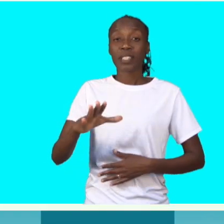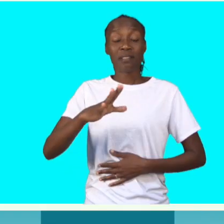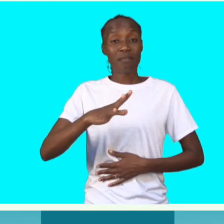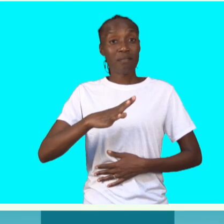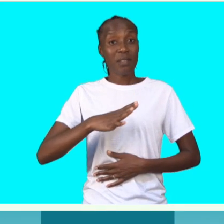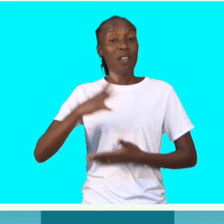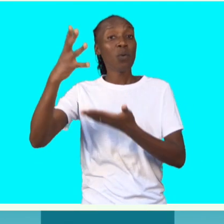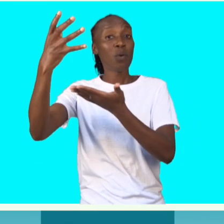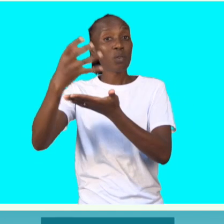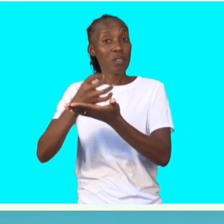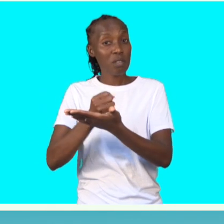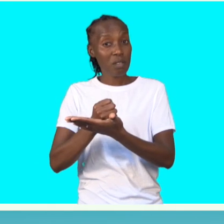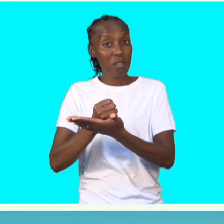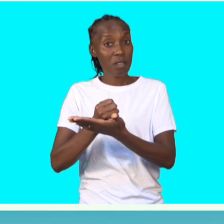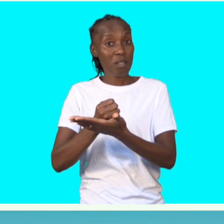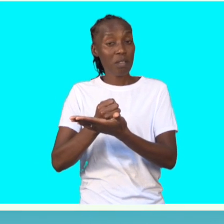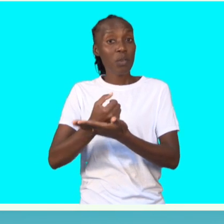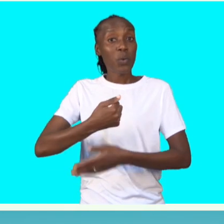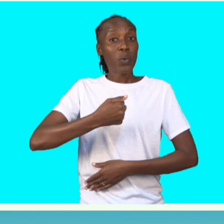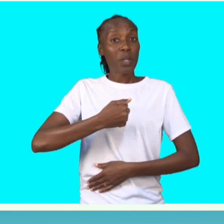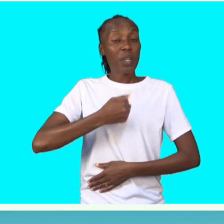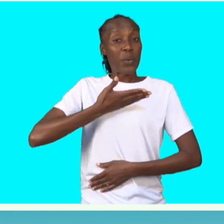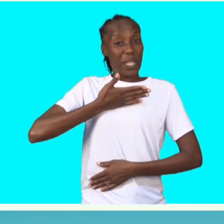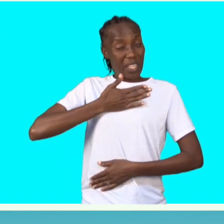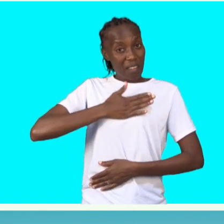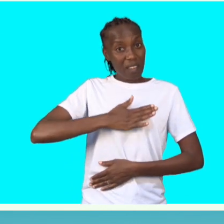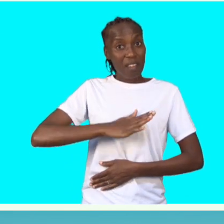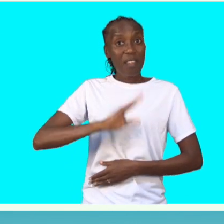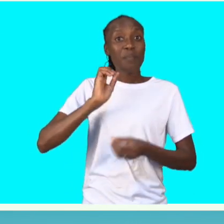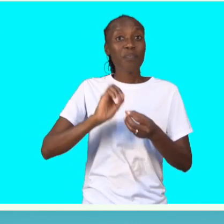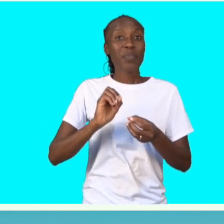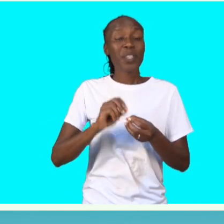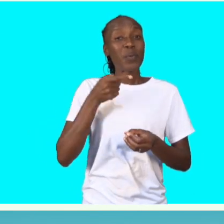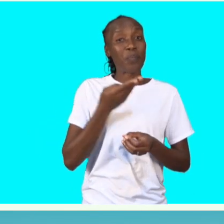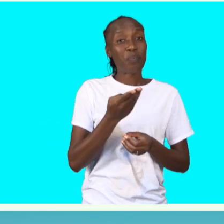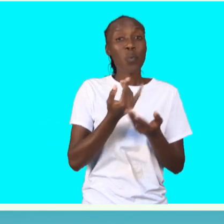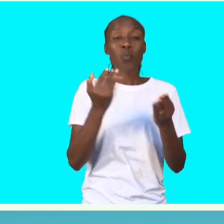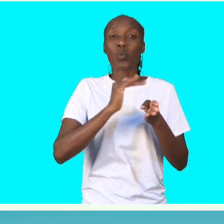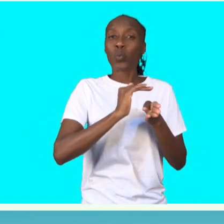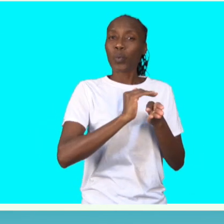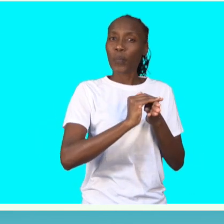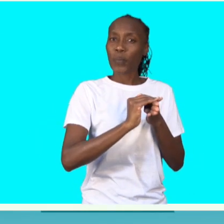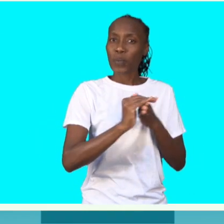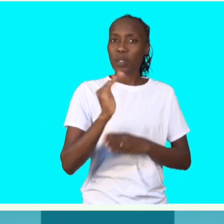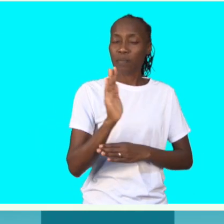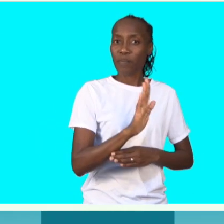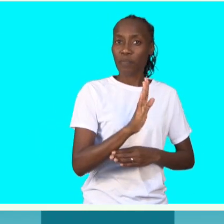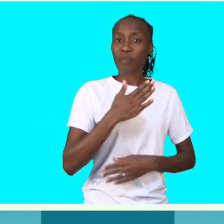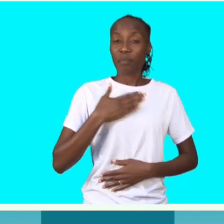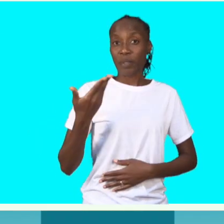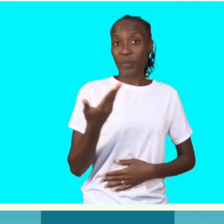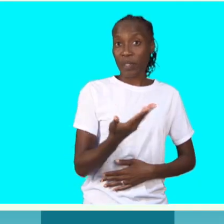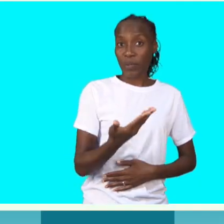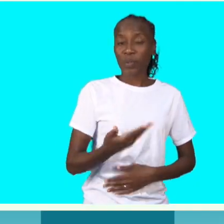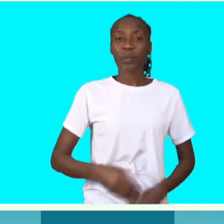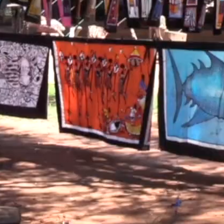Tendo atingido o que eu queria, momento que vou usar o meu